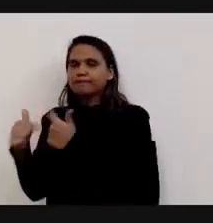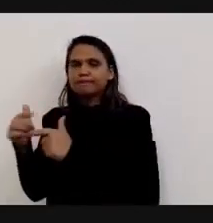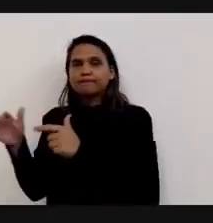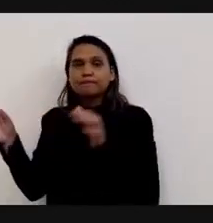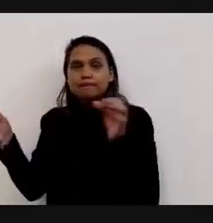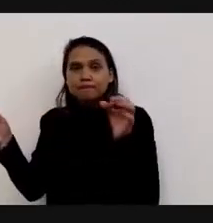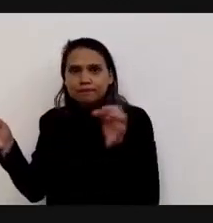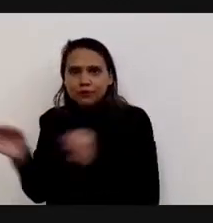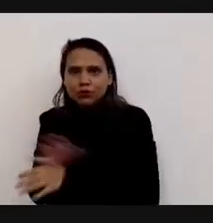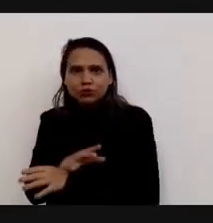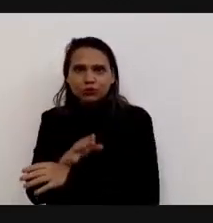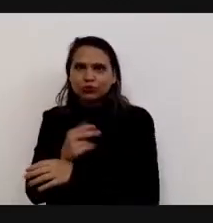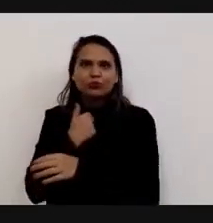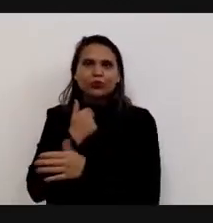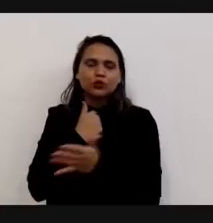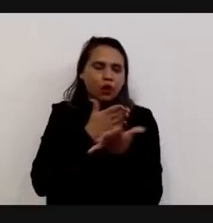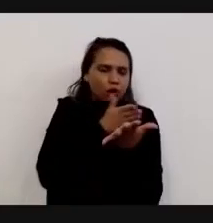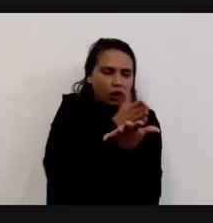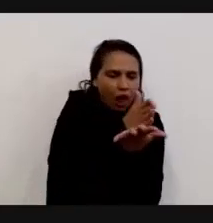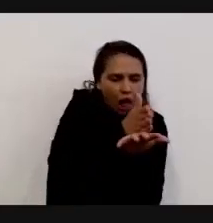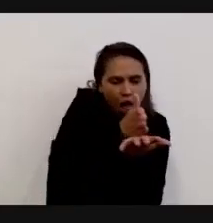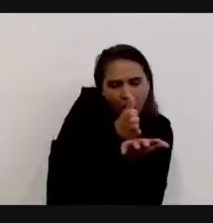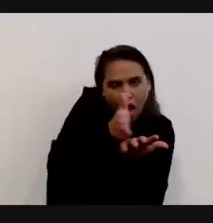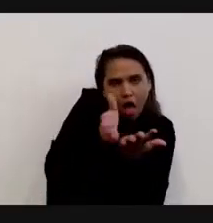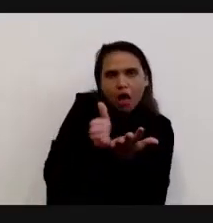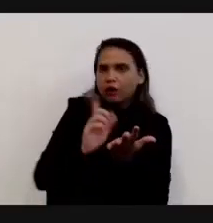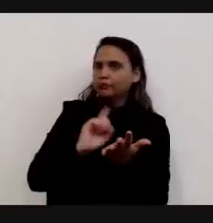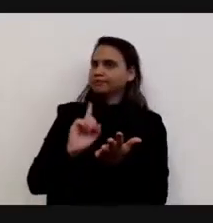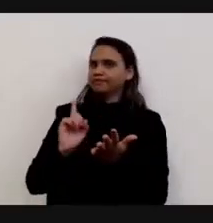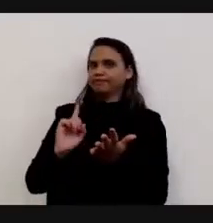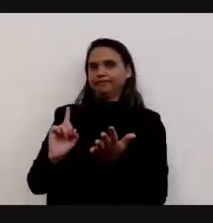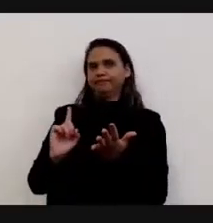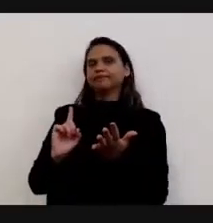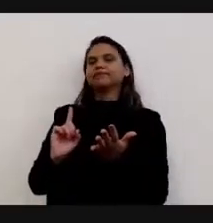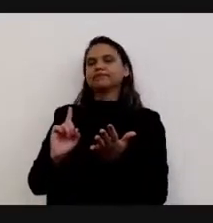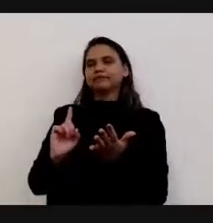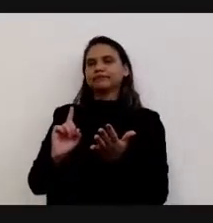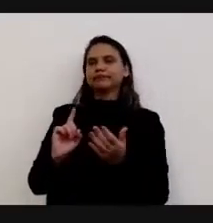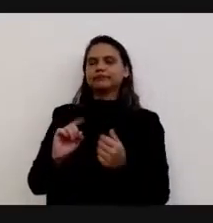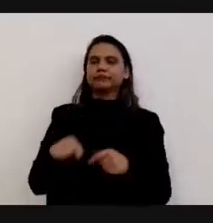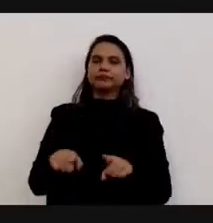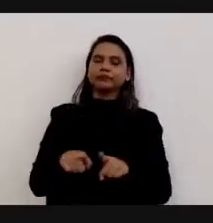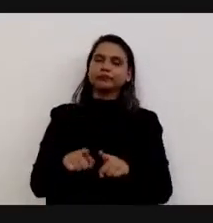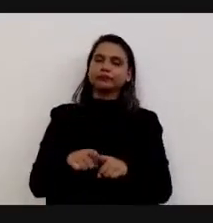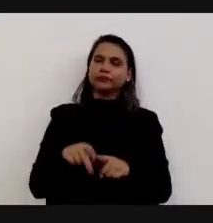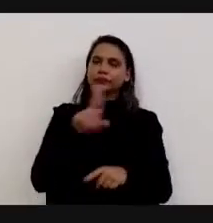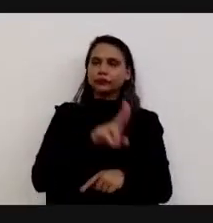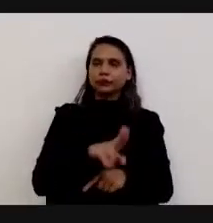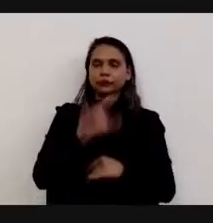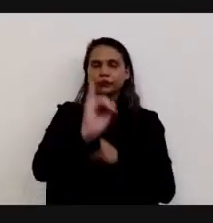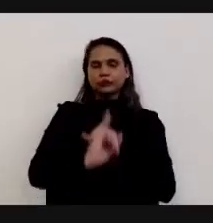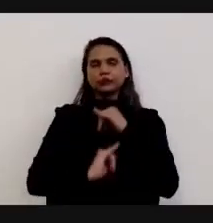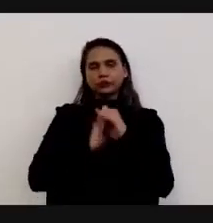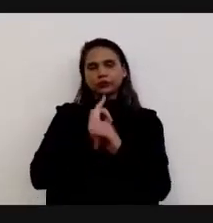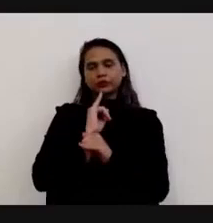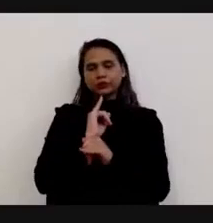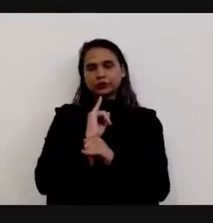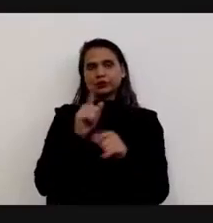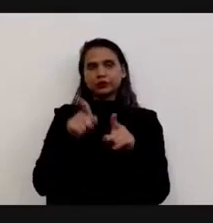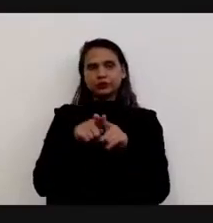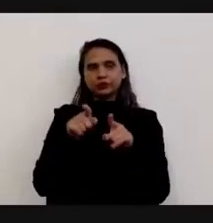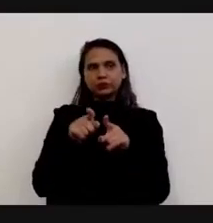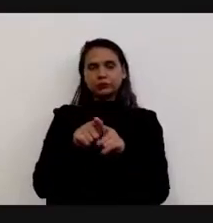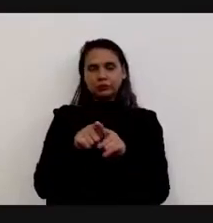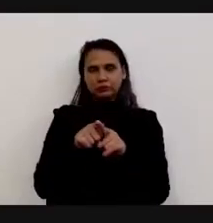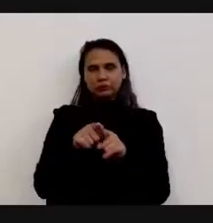estamos sujeitos a esse processo, principalmente pelo uso de dispositivos cibernéticos digitais. Com as inteligências artificiais, então, que eu também